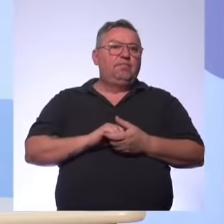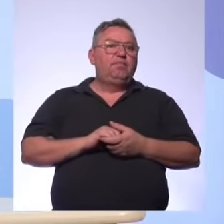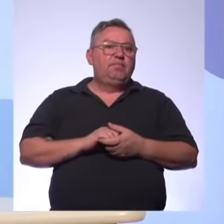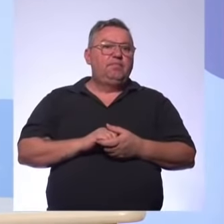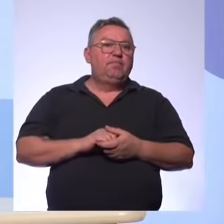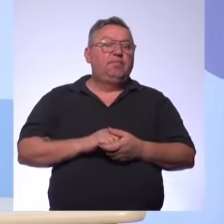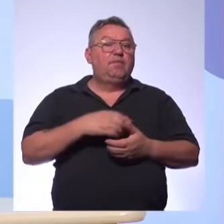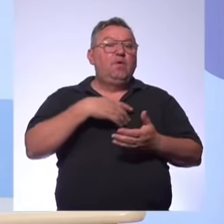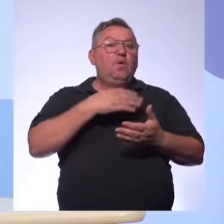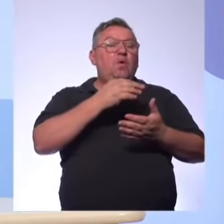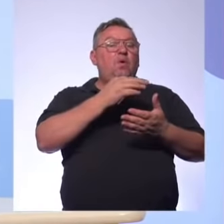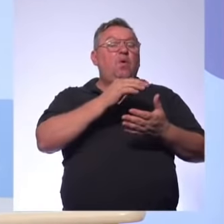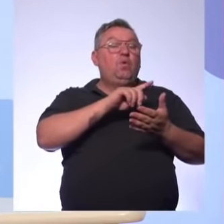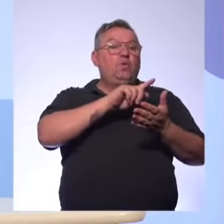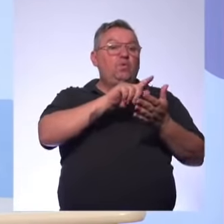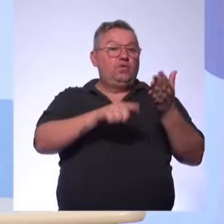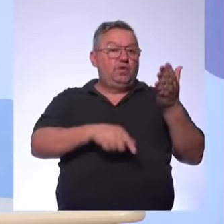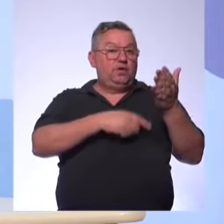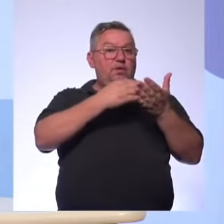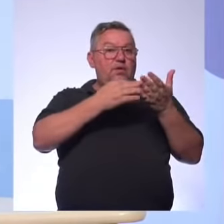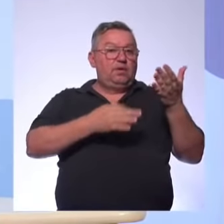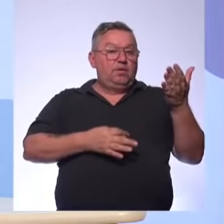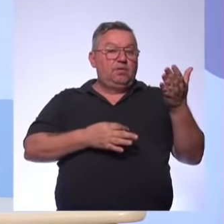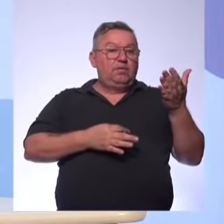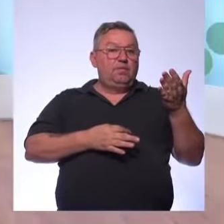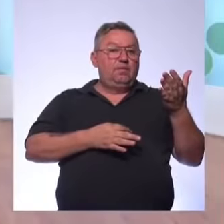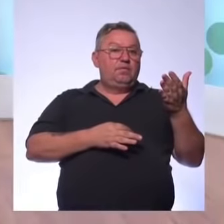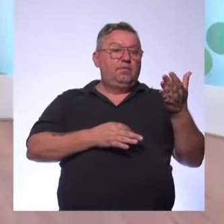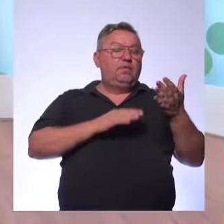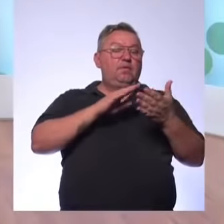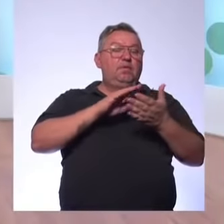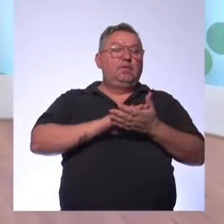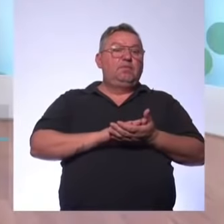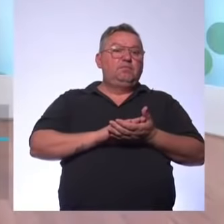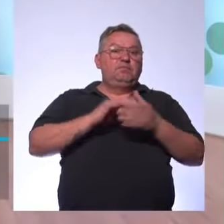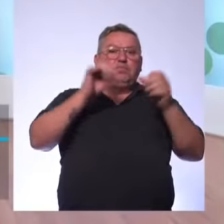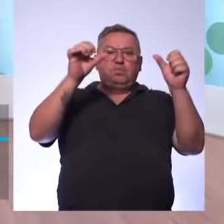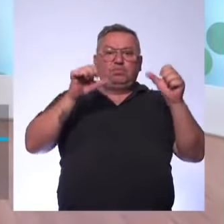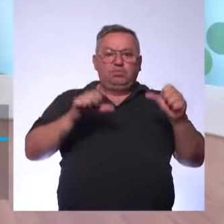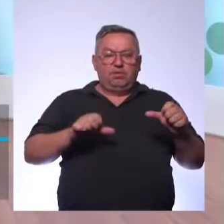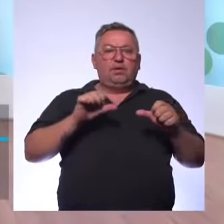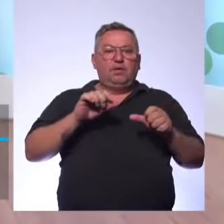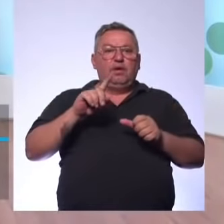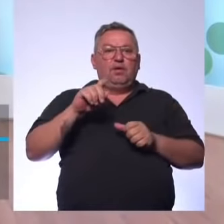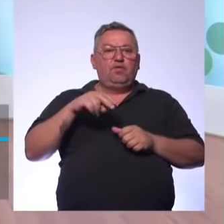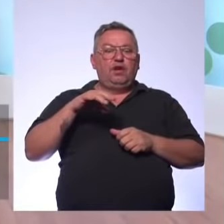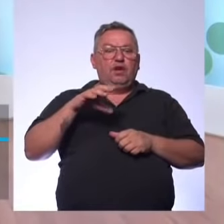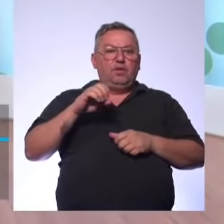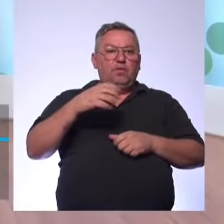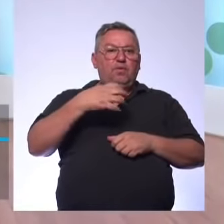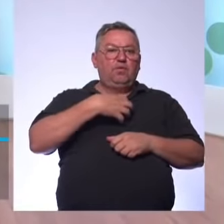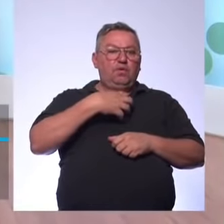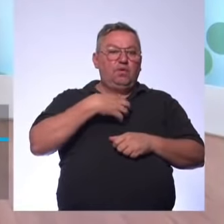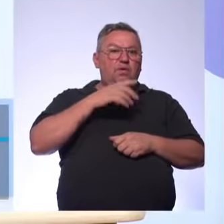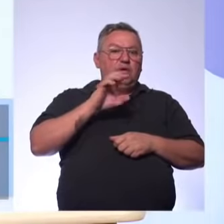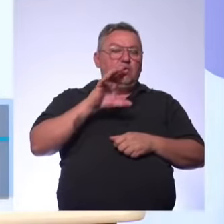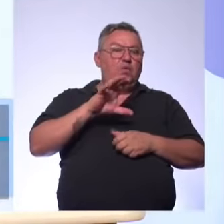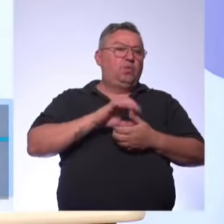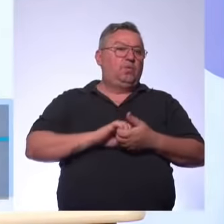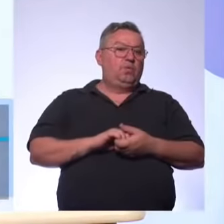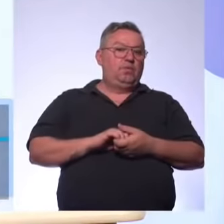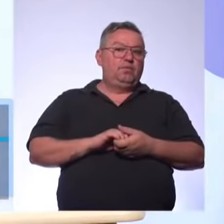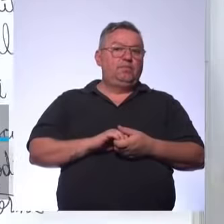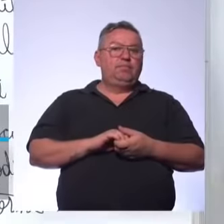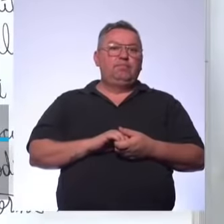Que é o gênero, é o texto. A bula do remédio, o cartaz, aí é gênero. O tipo são só aqueles cinco, né, Antônio?